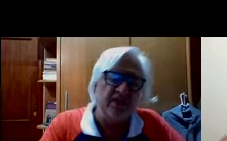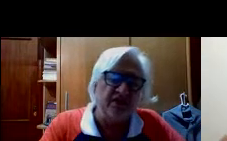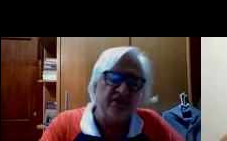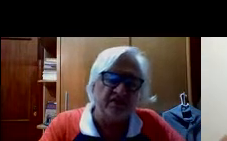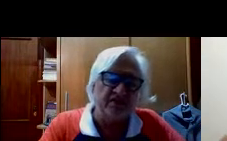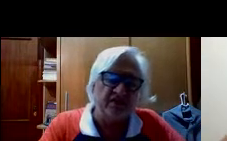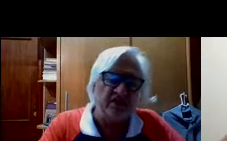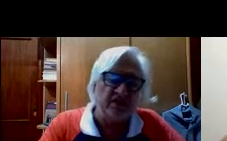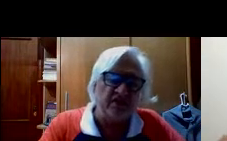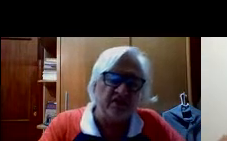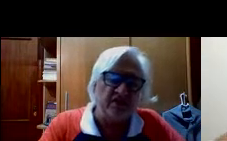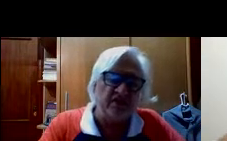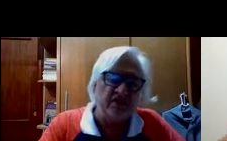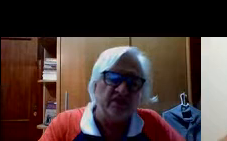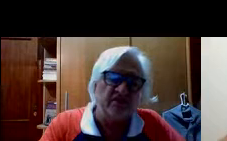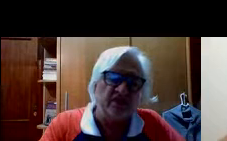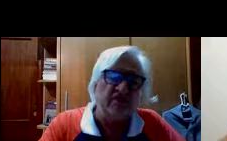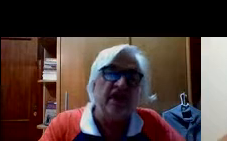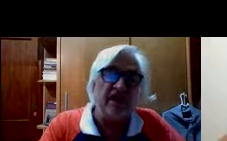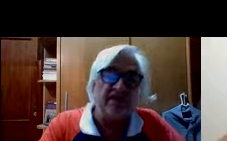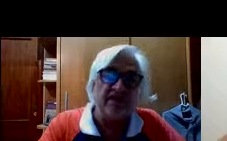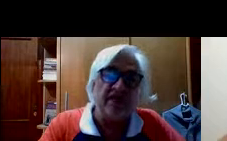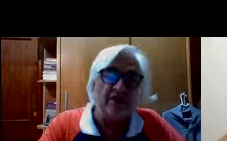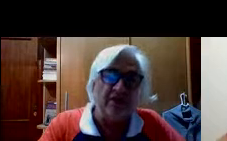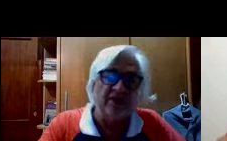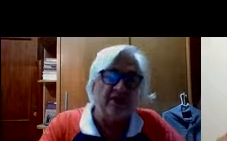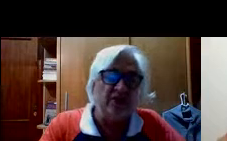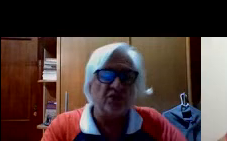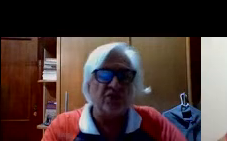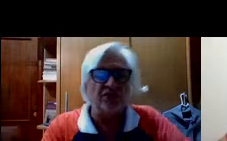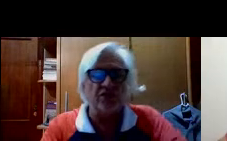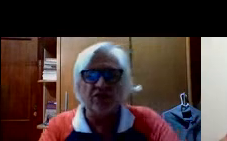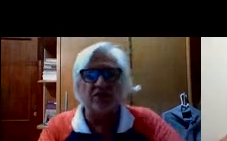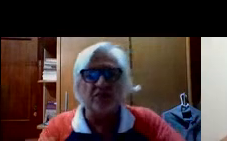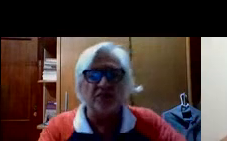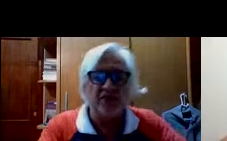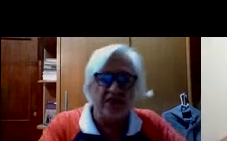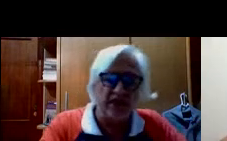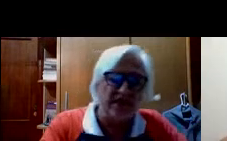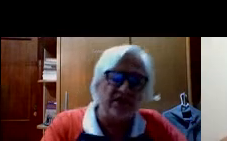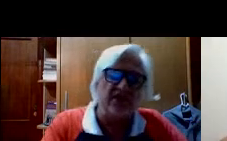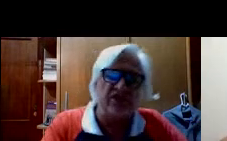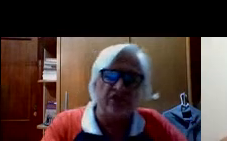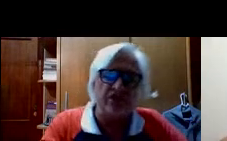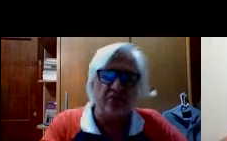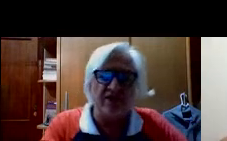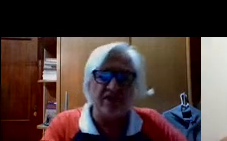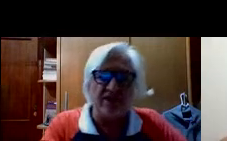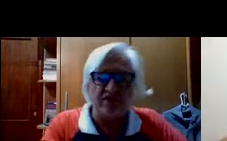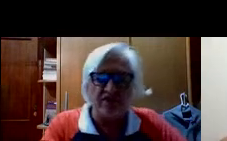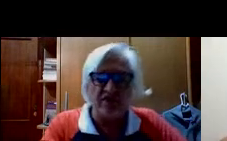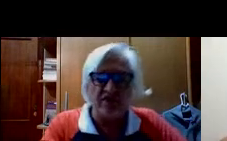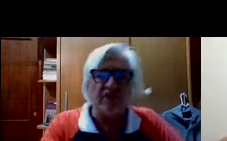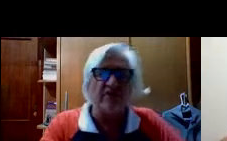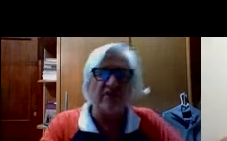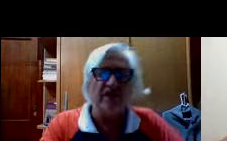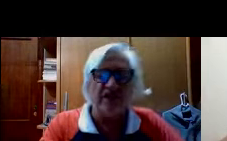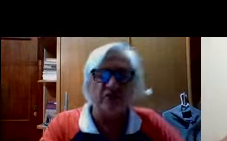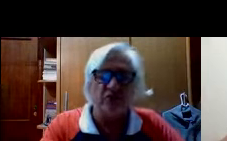não permanente, né, que eu quero ligar e desligar o magnetismo, eu vou usar uma bobina elétrica e vou usar um